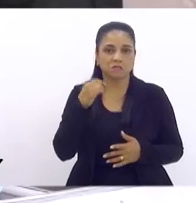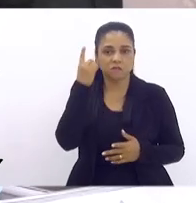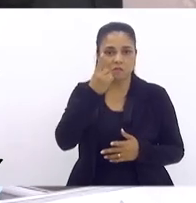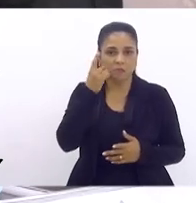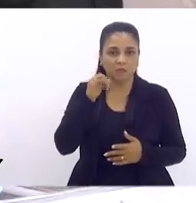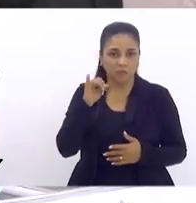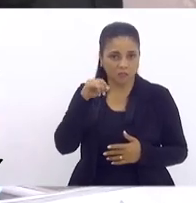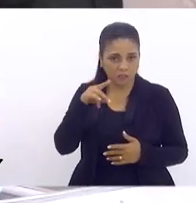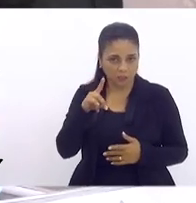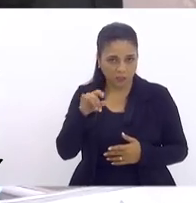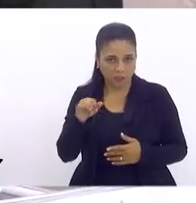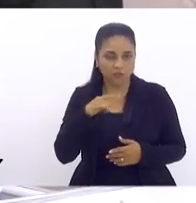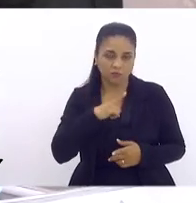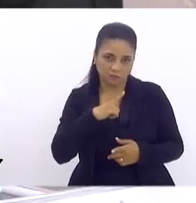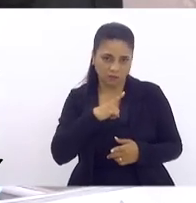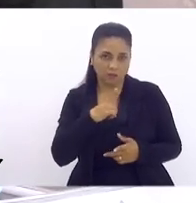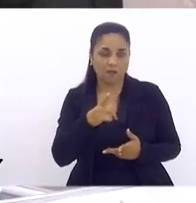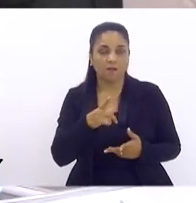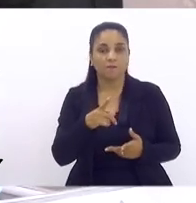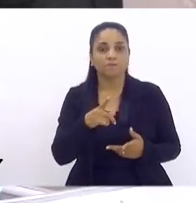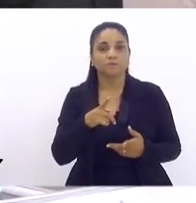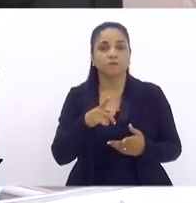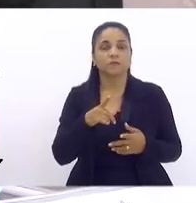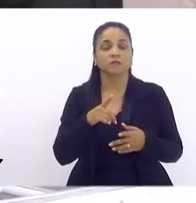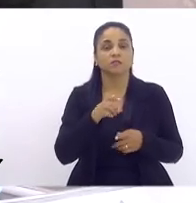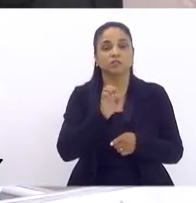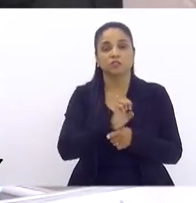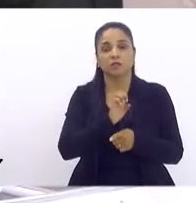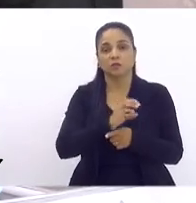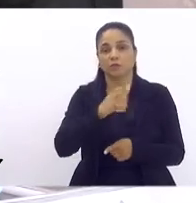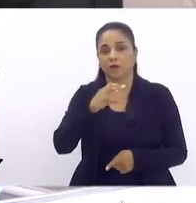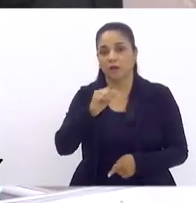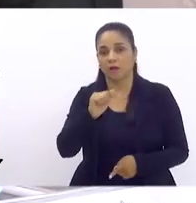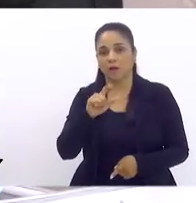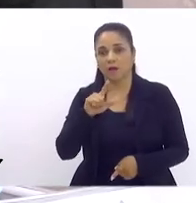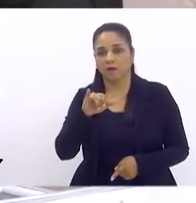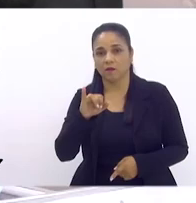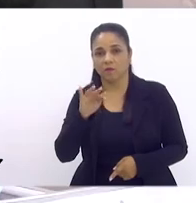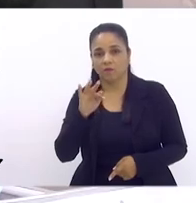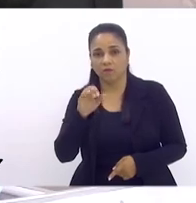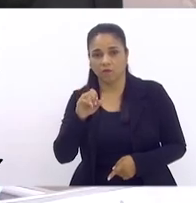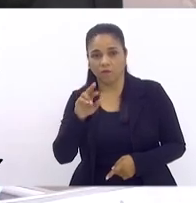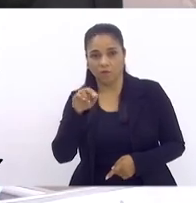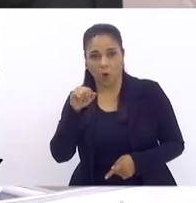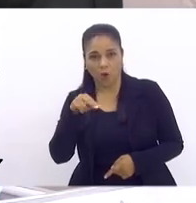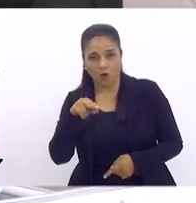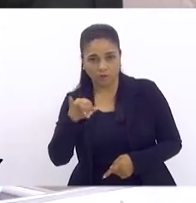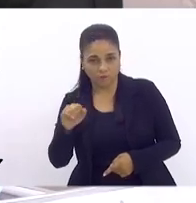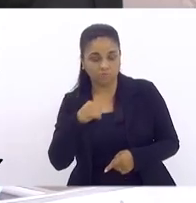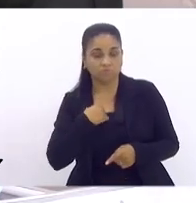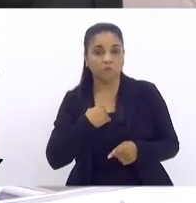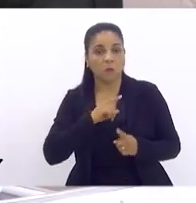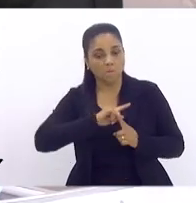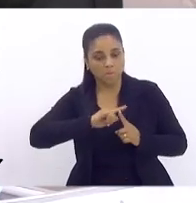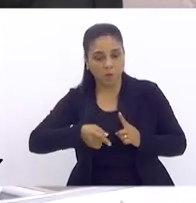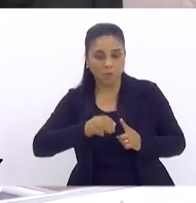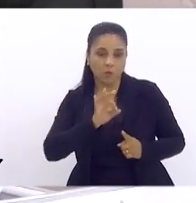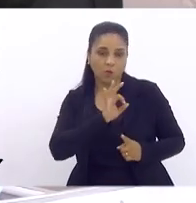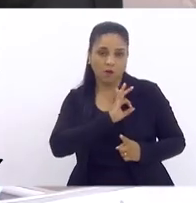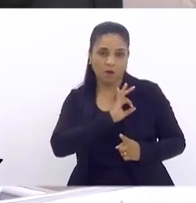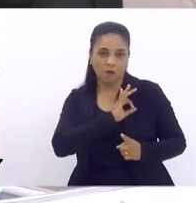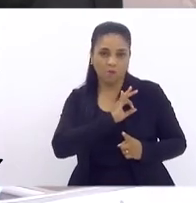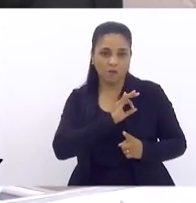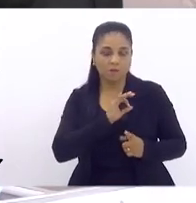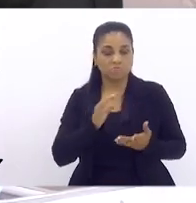deputada Marta estados como a Califórnia proibiram as câmeras corporais dos policiais porque produz dados de uma forma